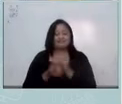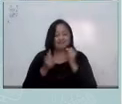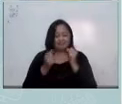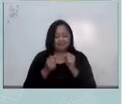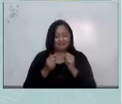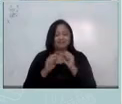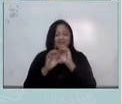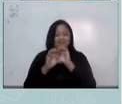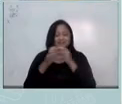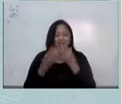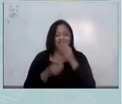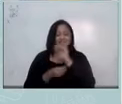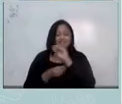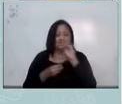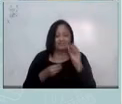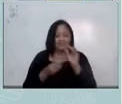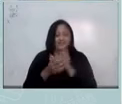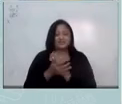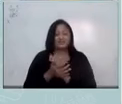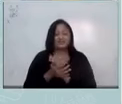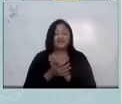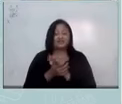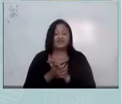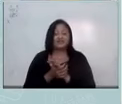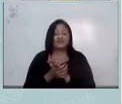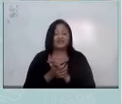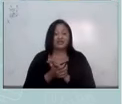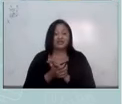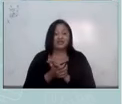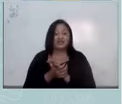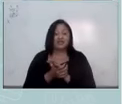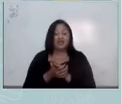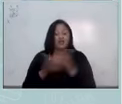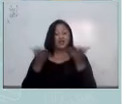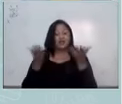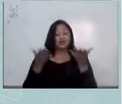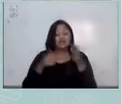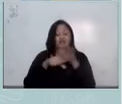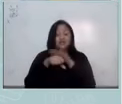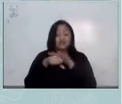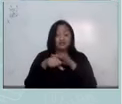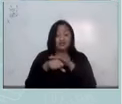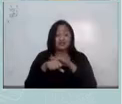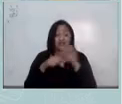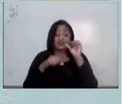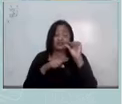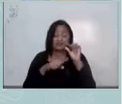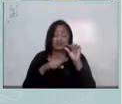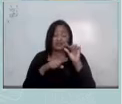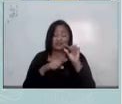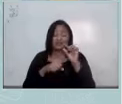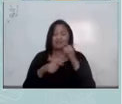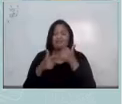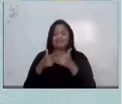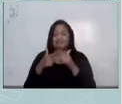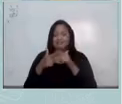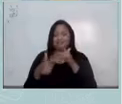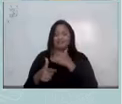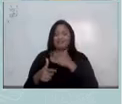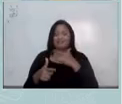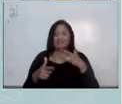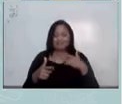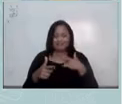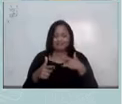favor? Ricardo vai estar aqui nos ajudando. E aí hoje a gente vai conversar um pouquinho sobre programa de saúde, né? Vamos falar os conceitos básicos, né?